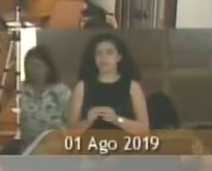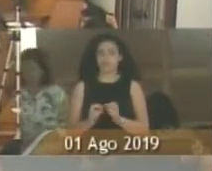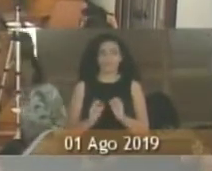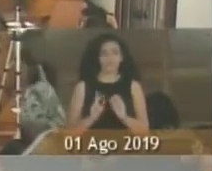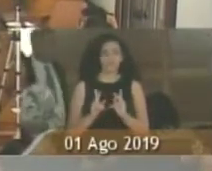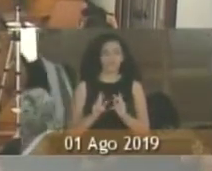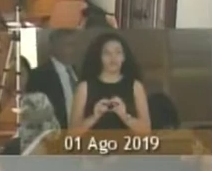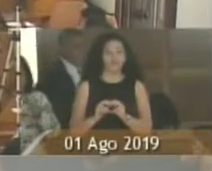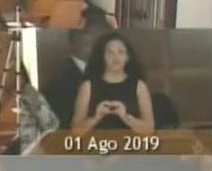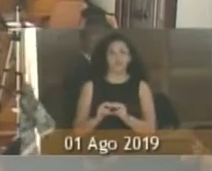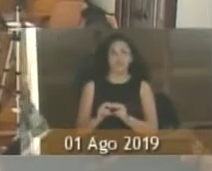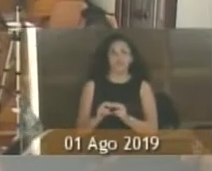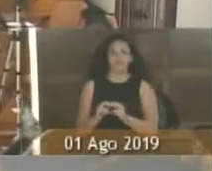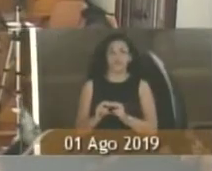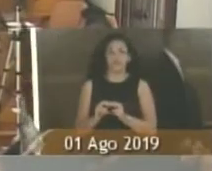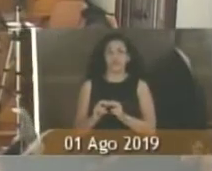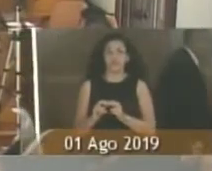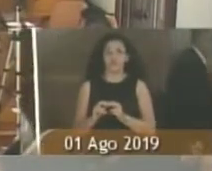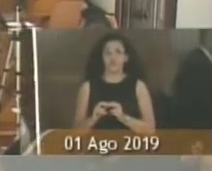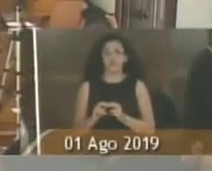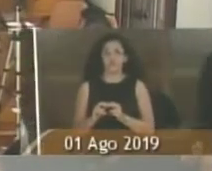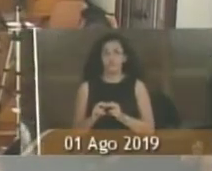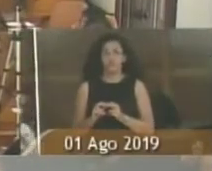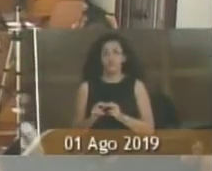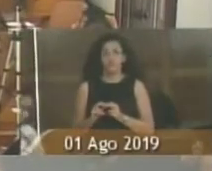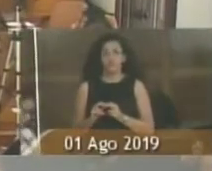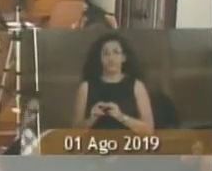Aprovado por 8 votos.